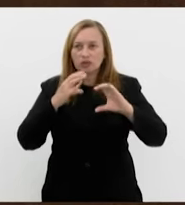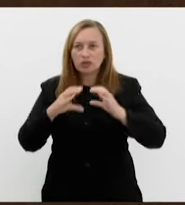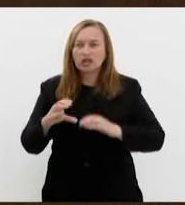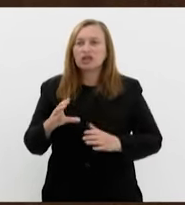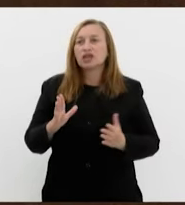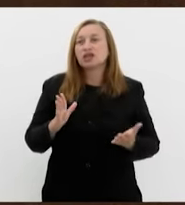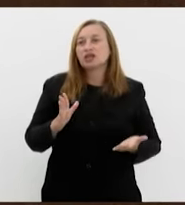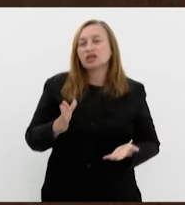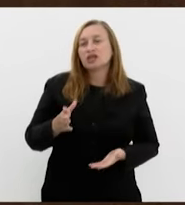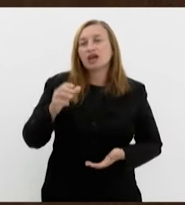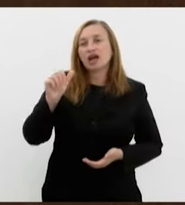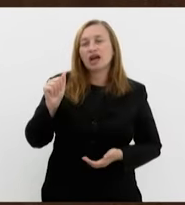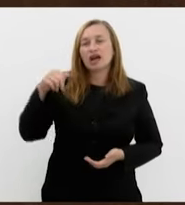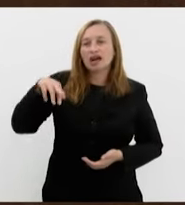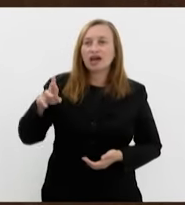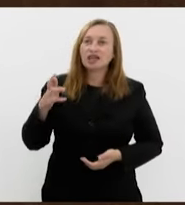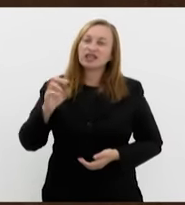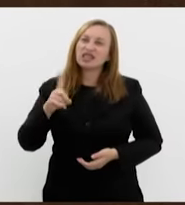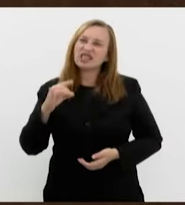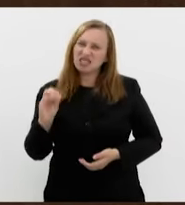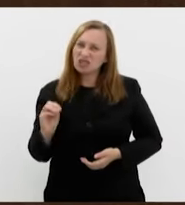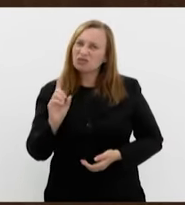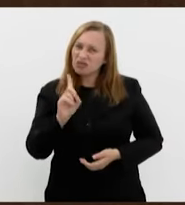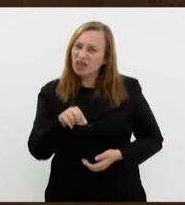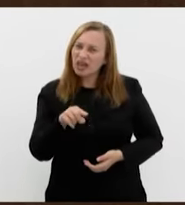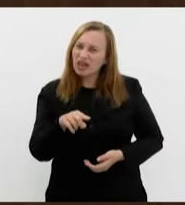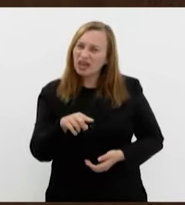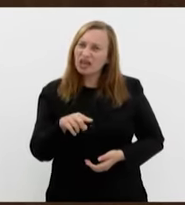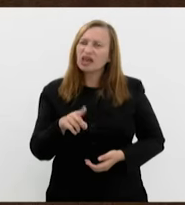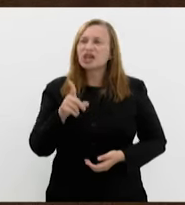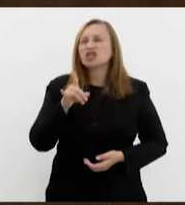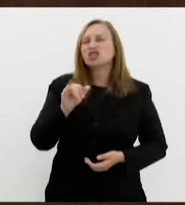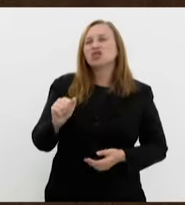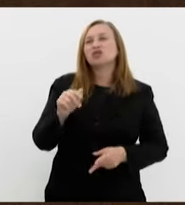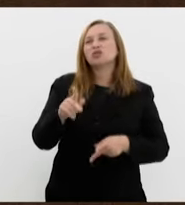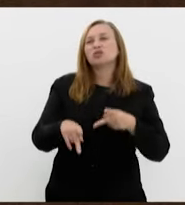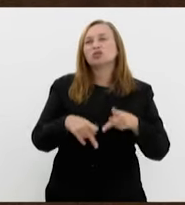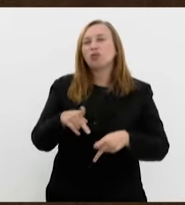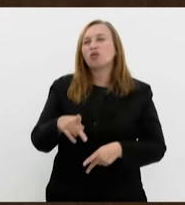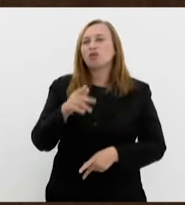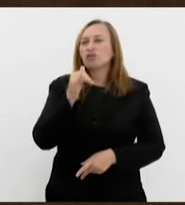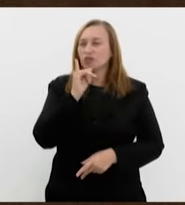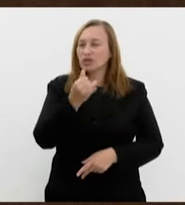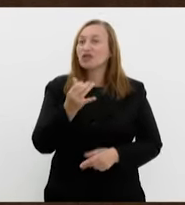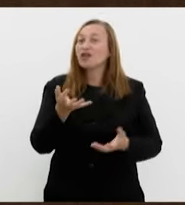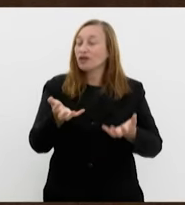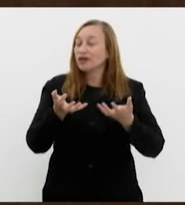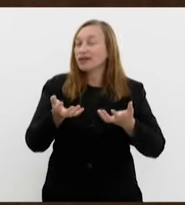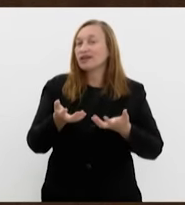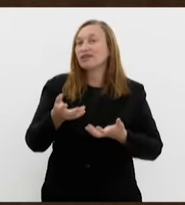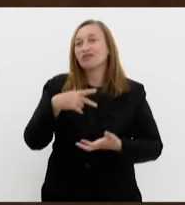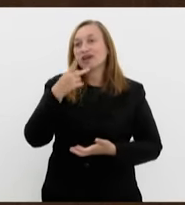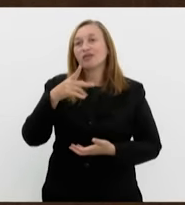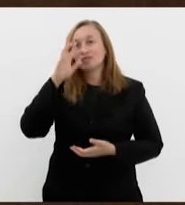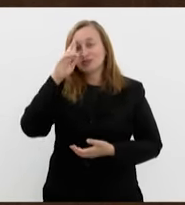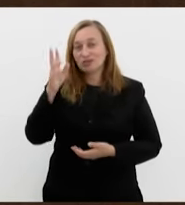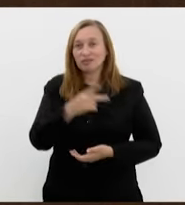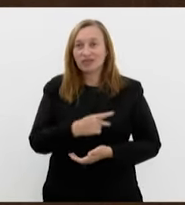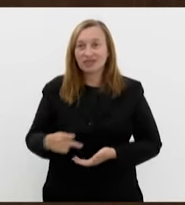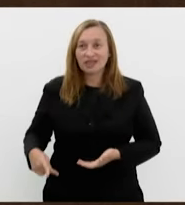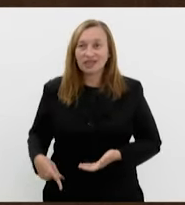o Andrezinho, não é isso? O dia do povo fluminense. Então, eu queria dizer a Vossa Excelência